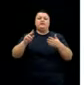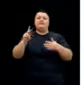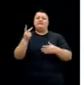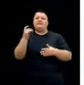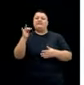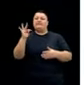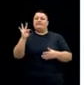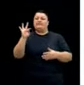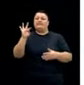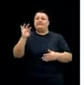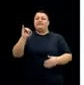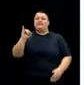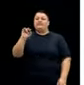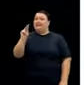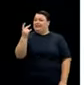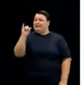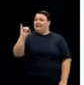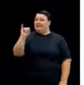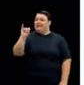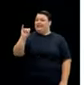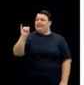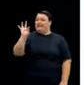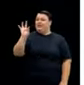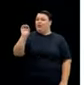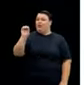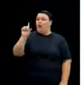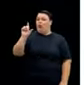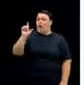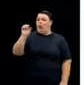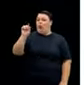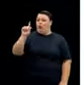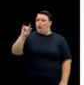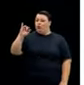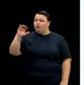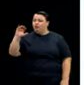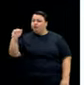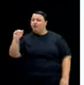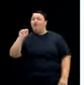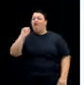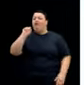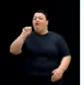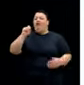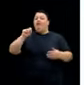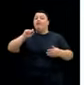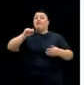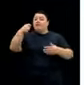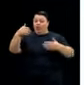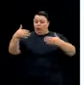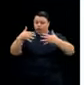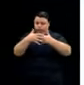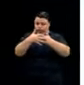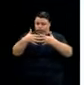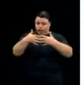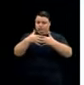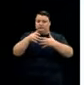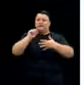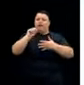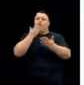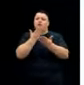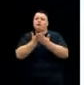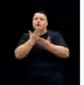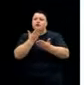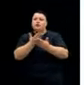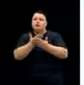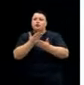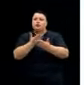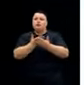histologia? Histologia é o estudo então dos tecidos e a sua origem, as suas origens. Aqui